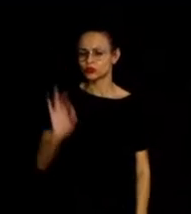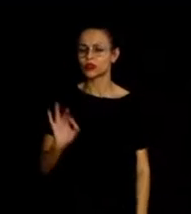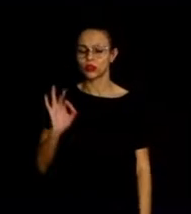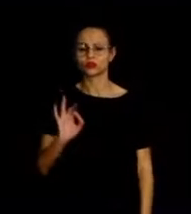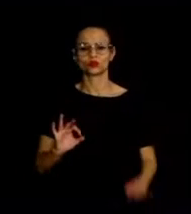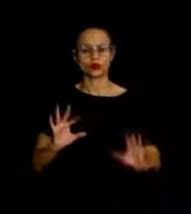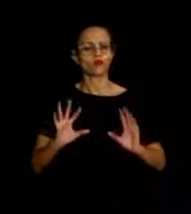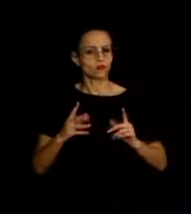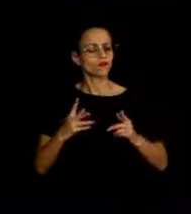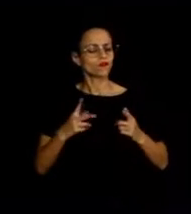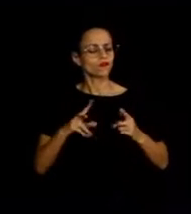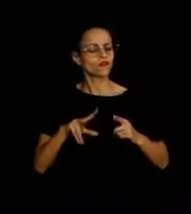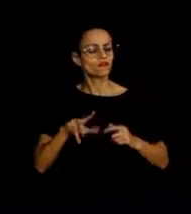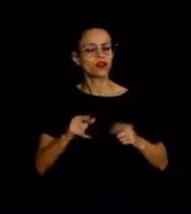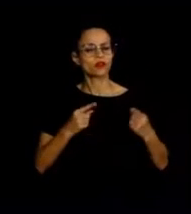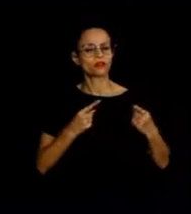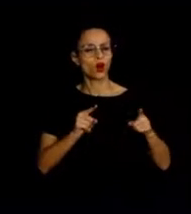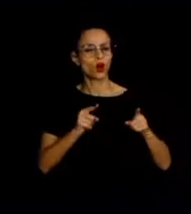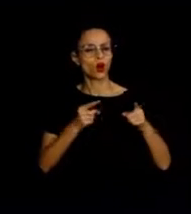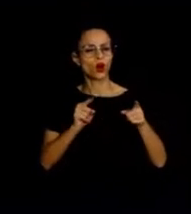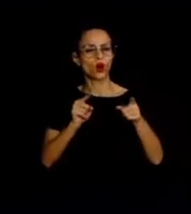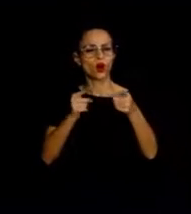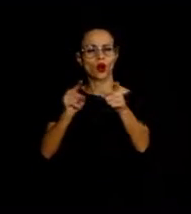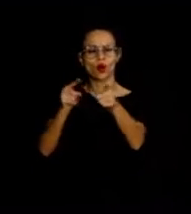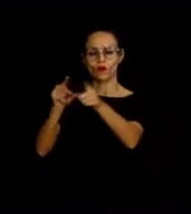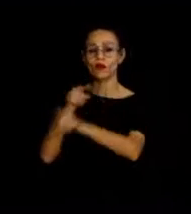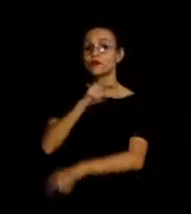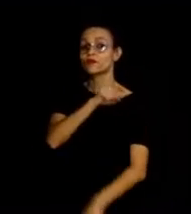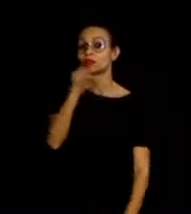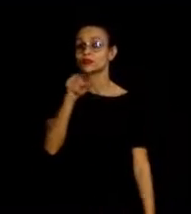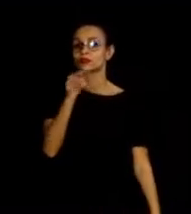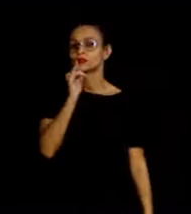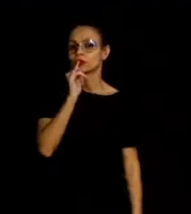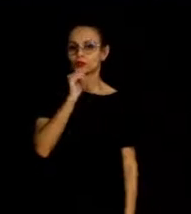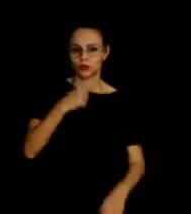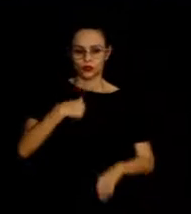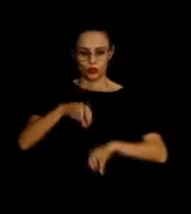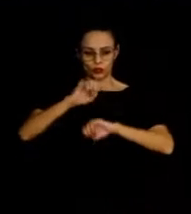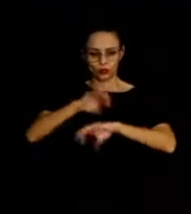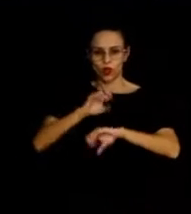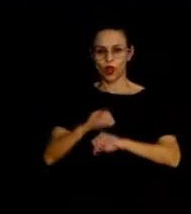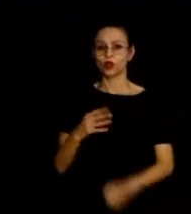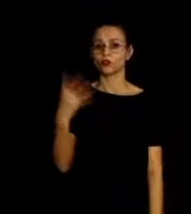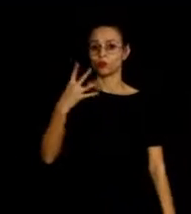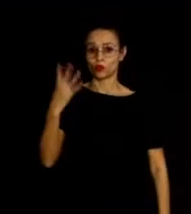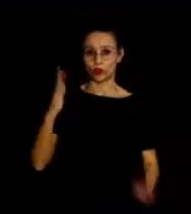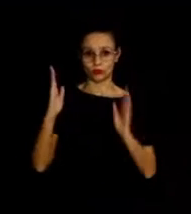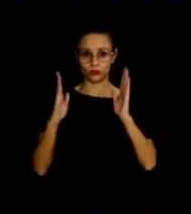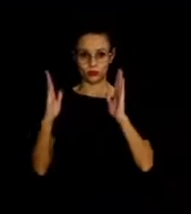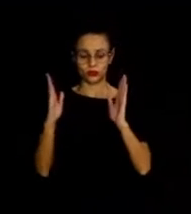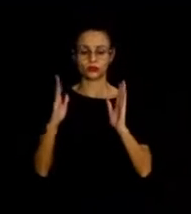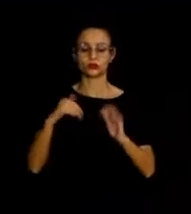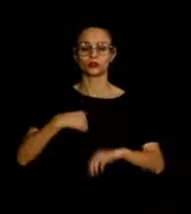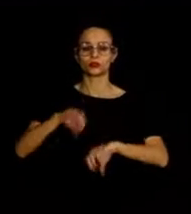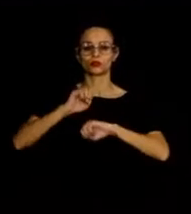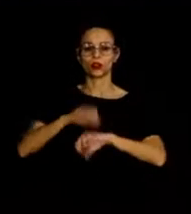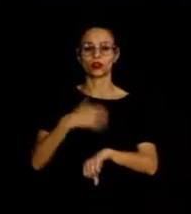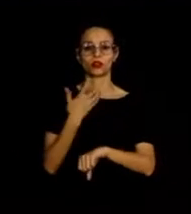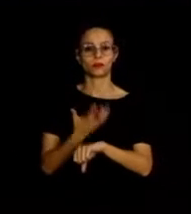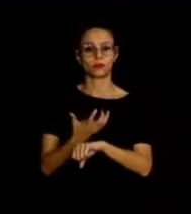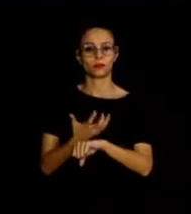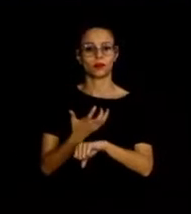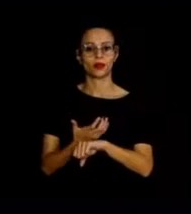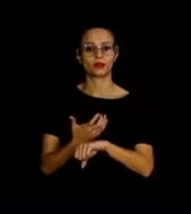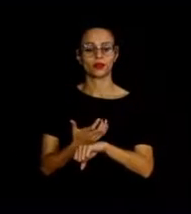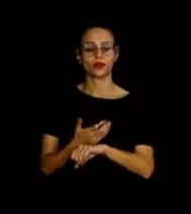alguma medida provocá-la provocá-lo você já vai por exemplo do aula no quarto período e o do aula de uma matéria